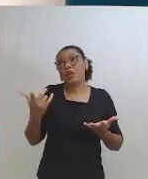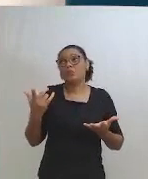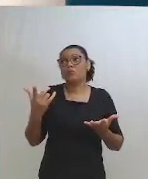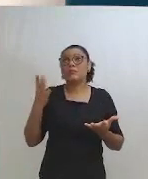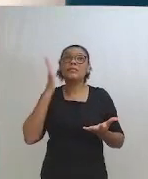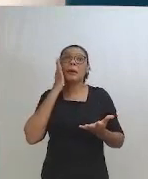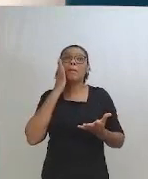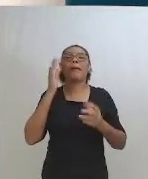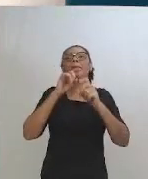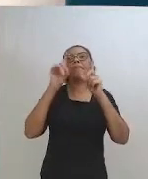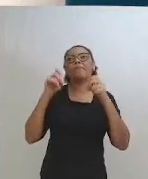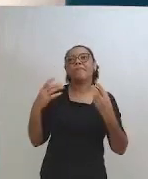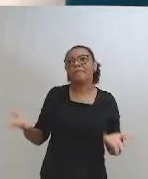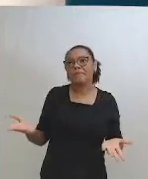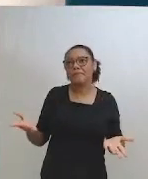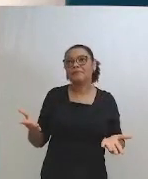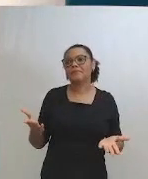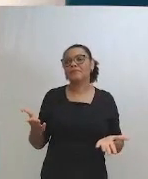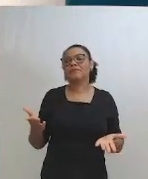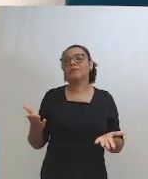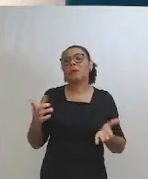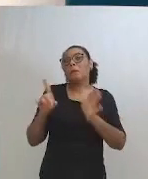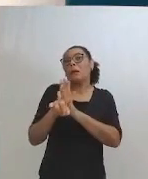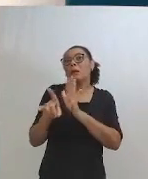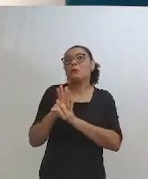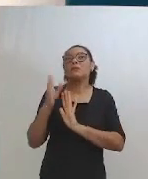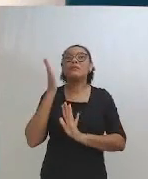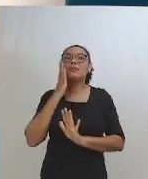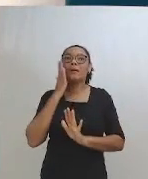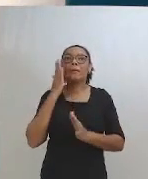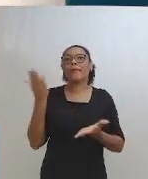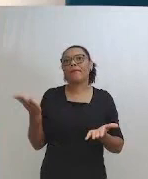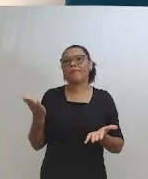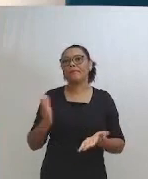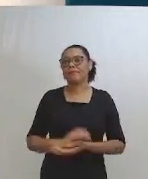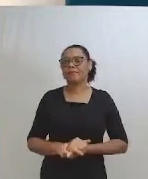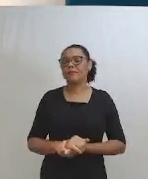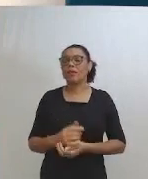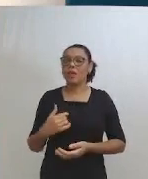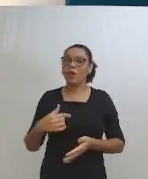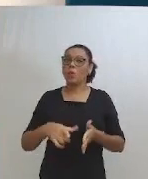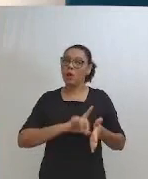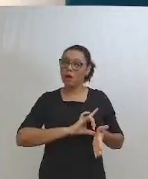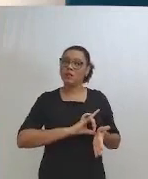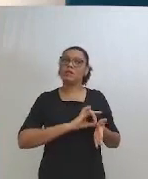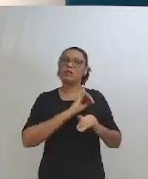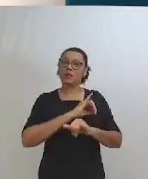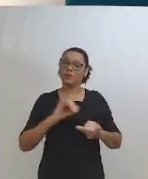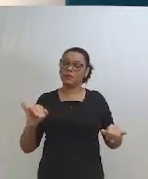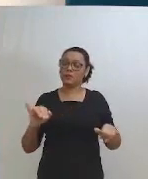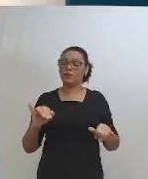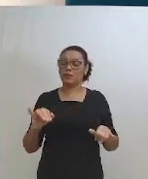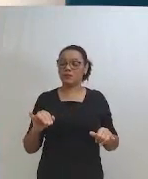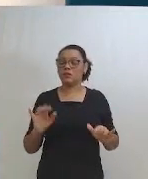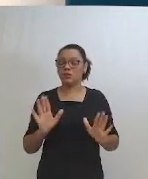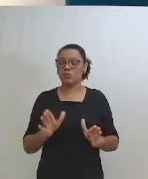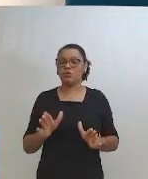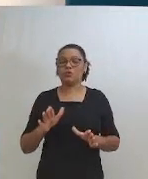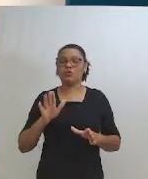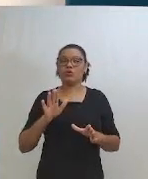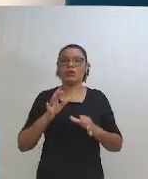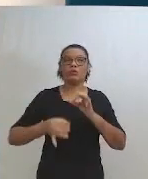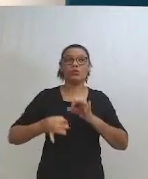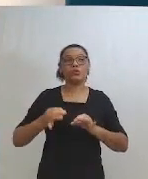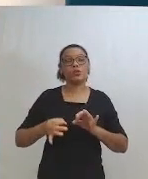Em que pese a tese ser a mesma, eu já tenho antecipado o resultado do julgamento, eu acho que... A não ser que a gente deixe